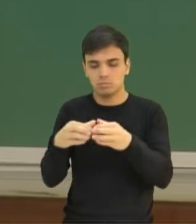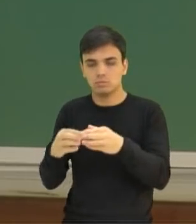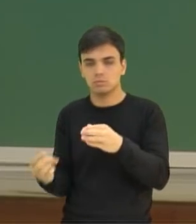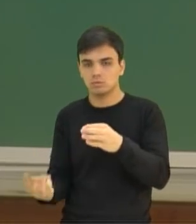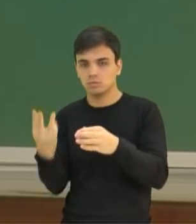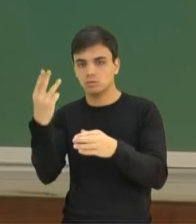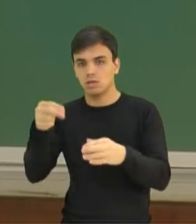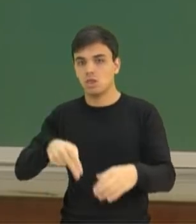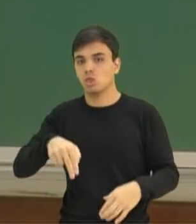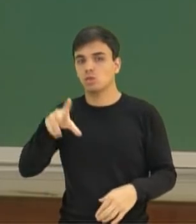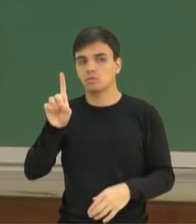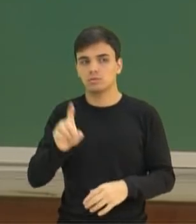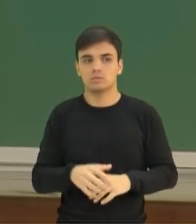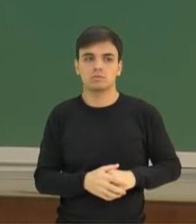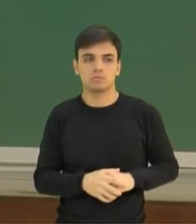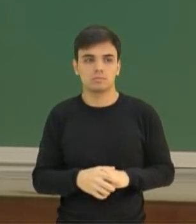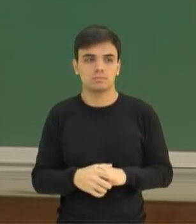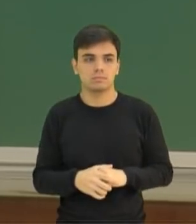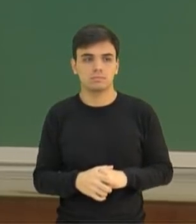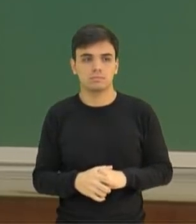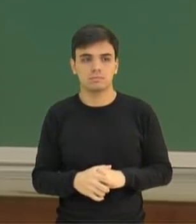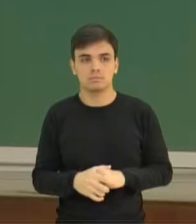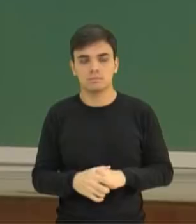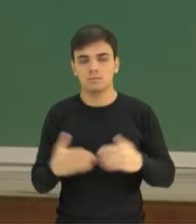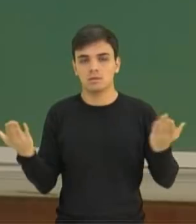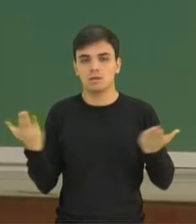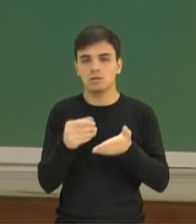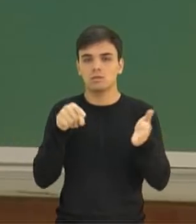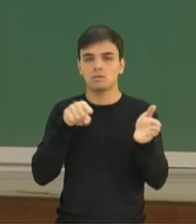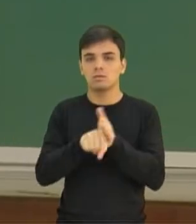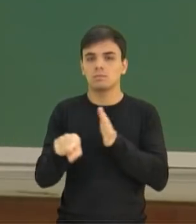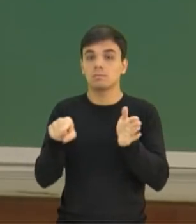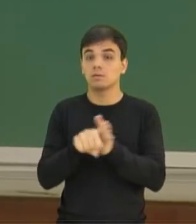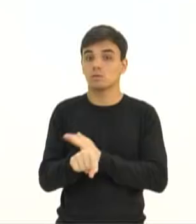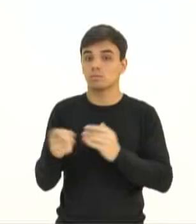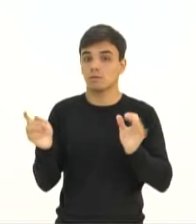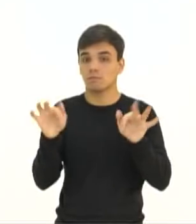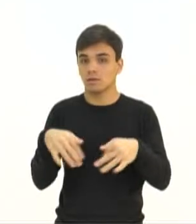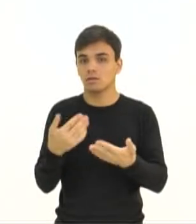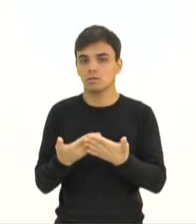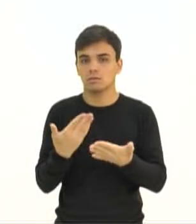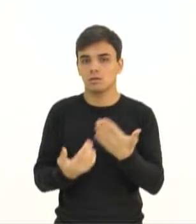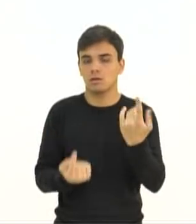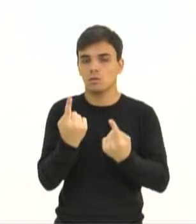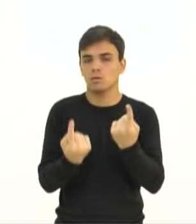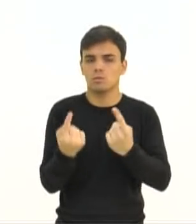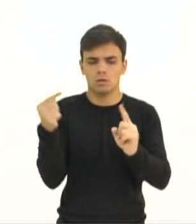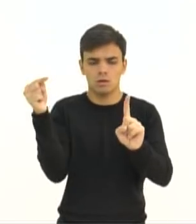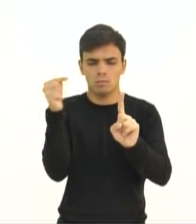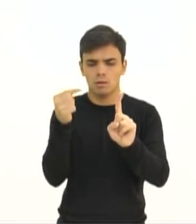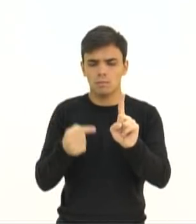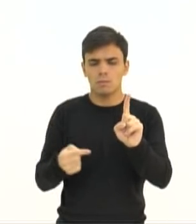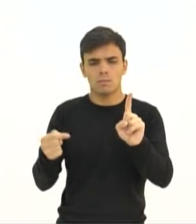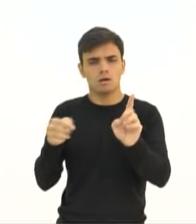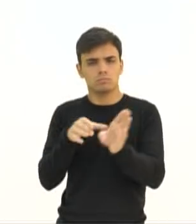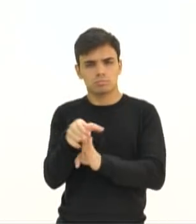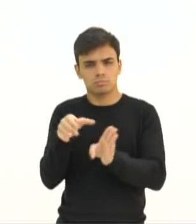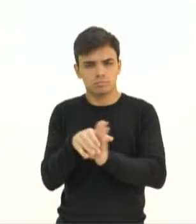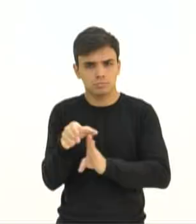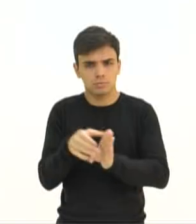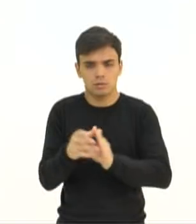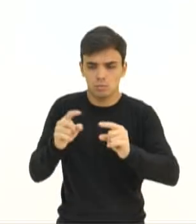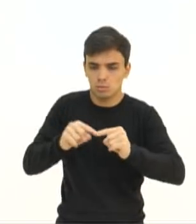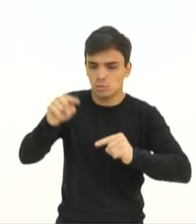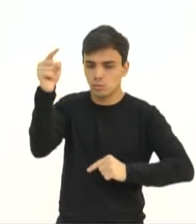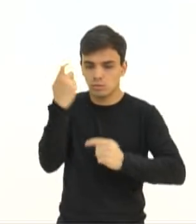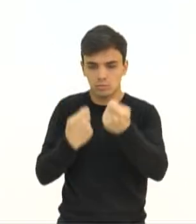na região Nordeste, ok? Perguntinha lá para a gente finalizar nossa aula. Que fatores têm influenciado no crescimento